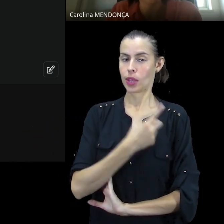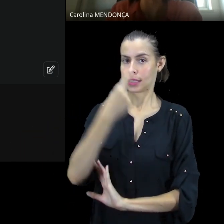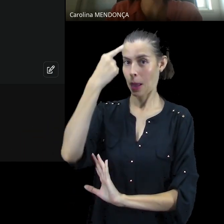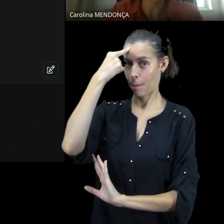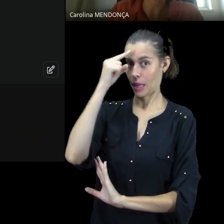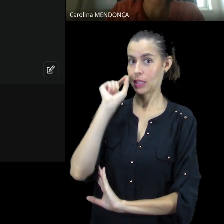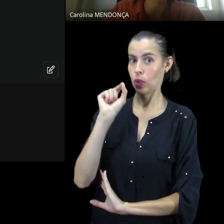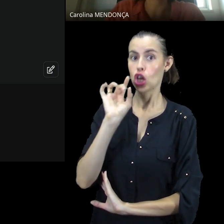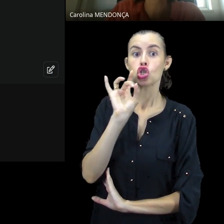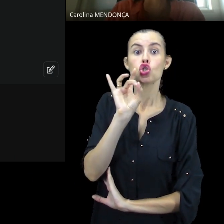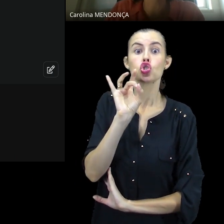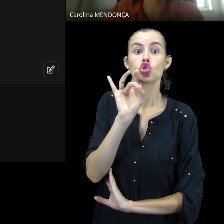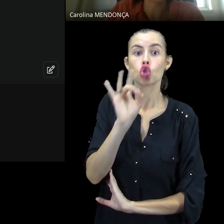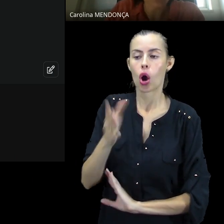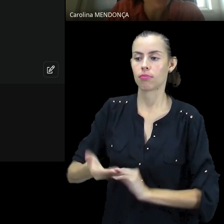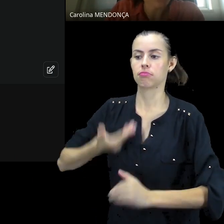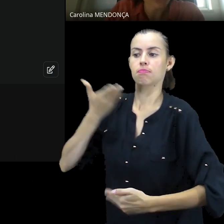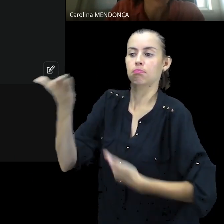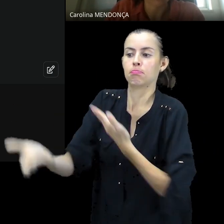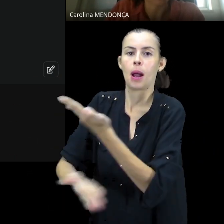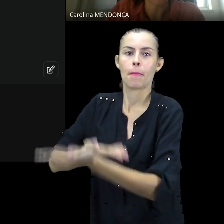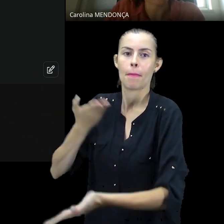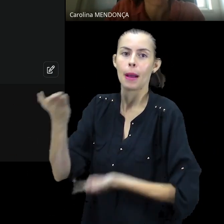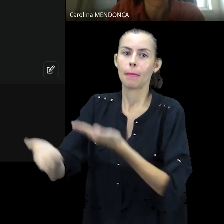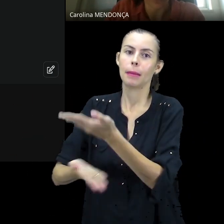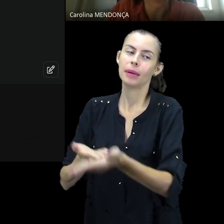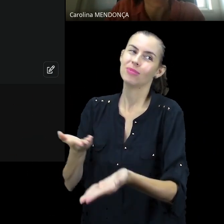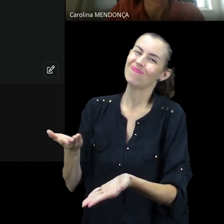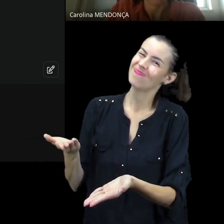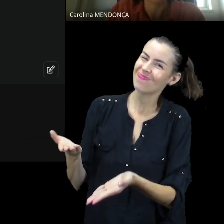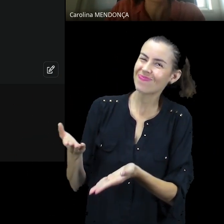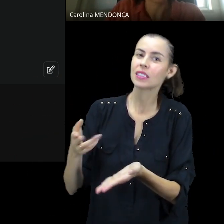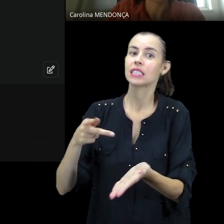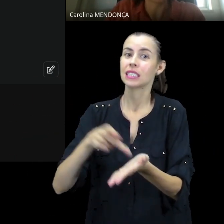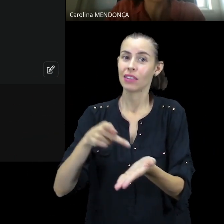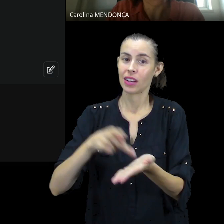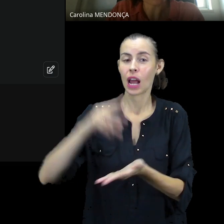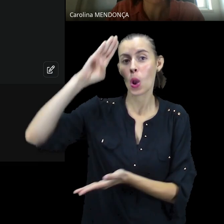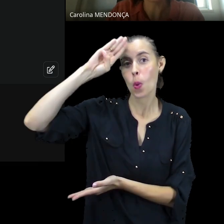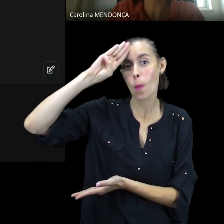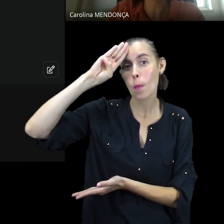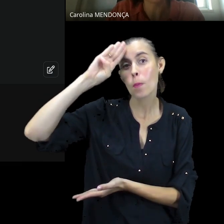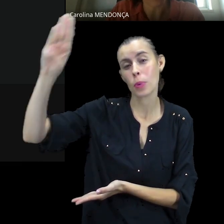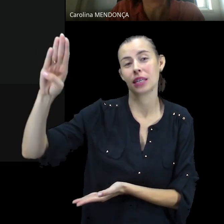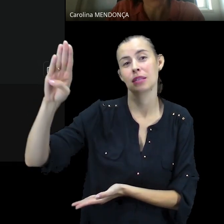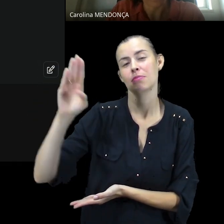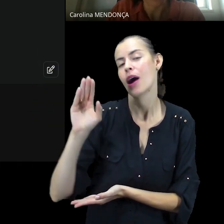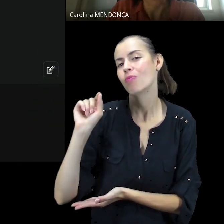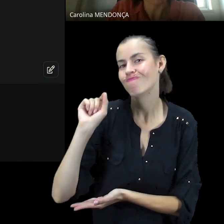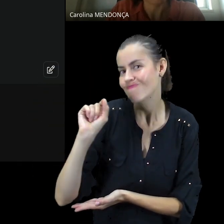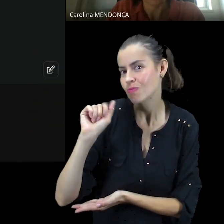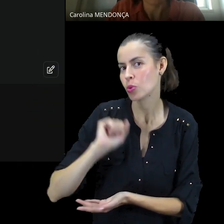currículo, nós, da UFBA, não consideramos que essa seja uma forma de extensão válida, porque, para nós, o